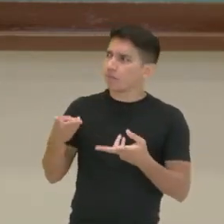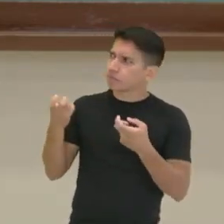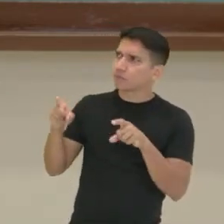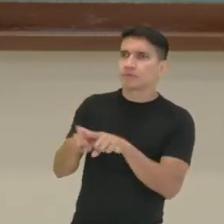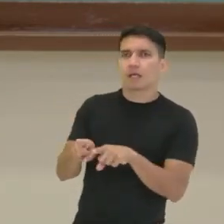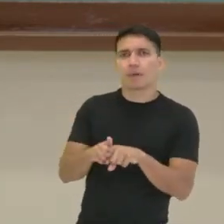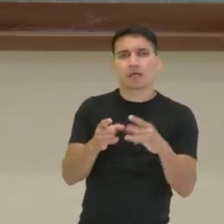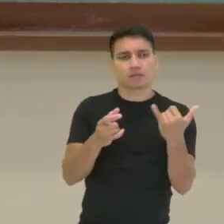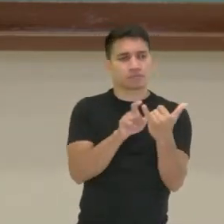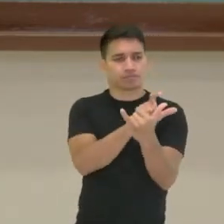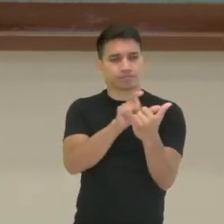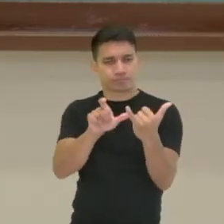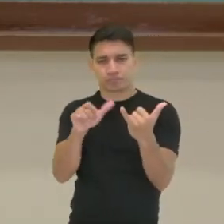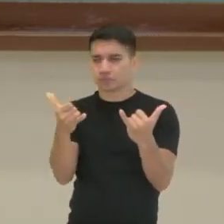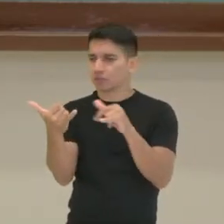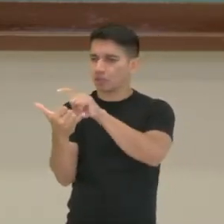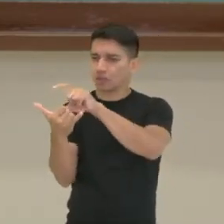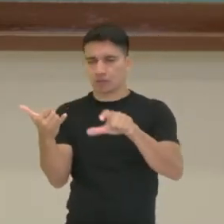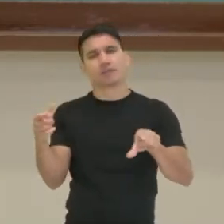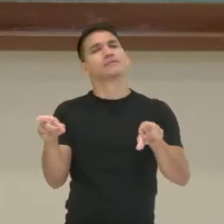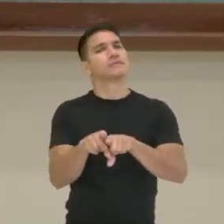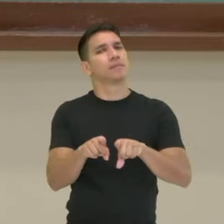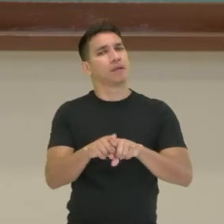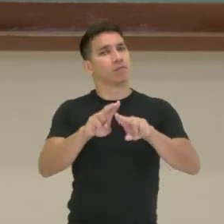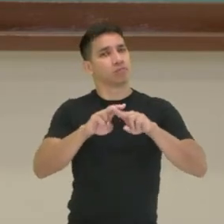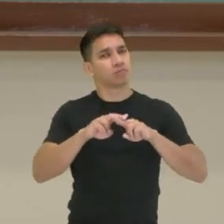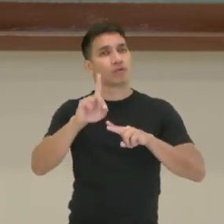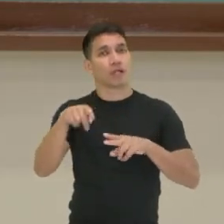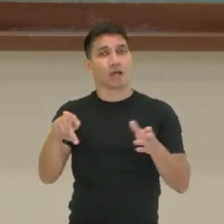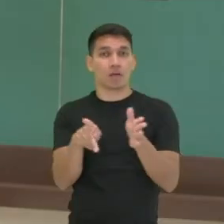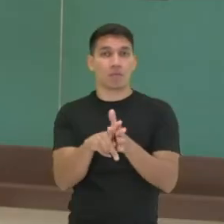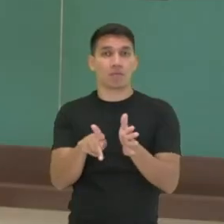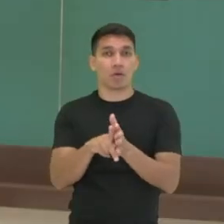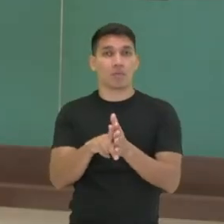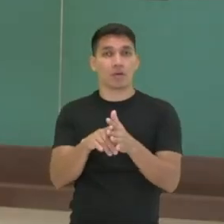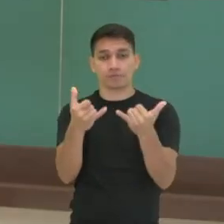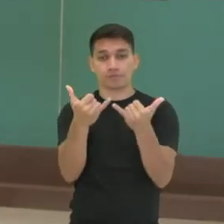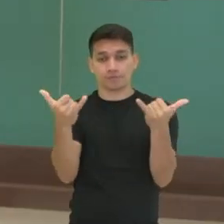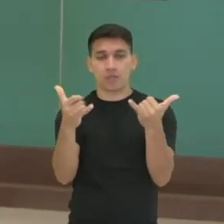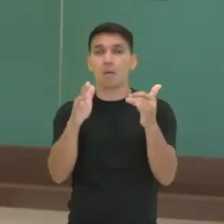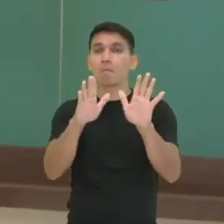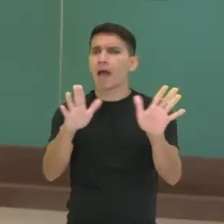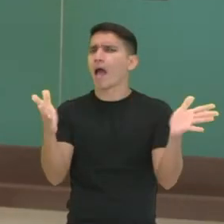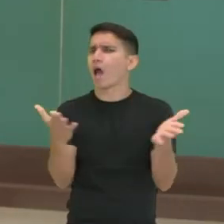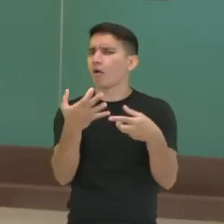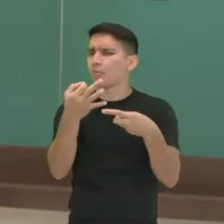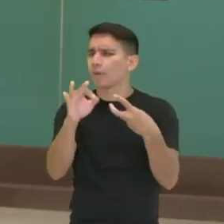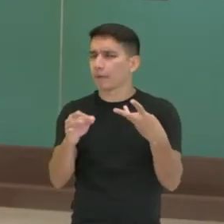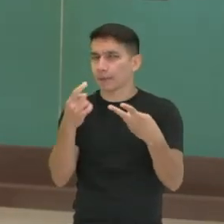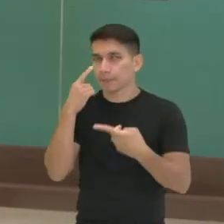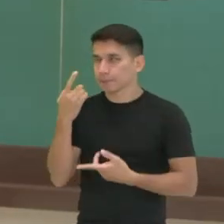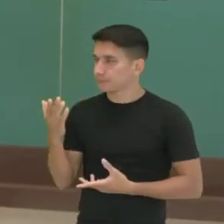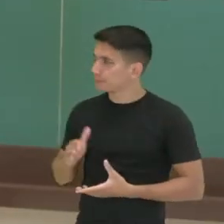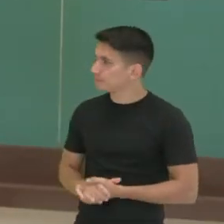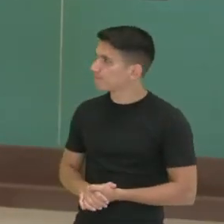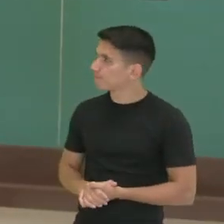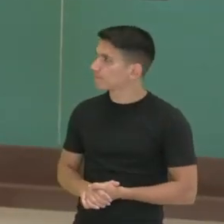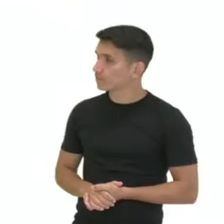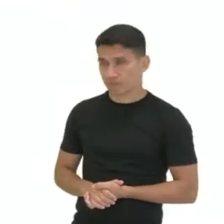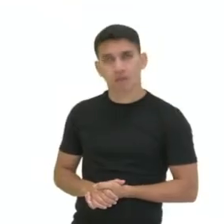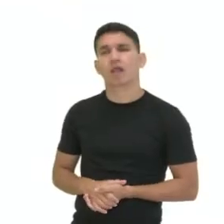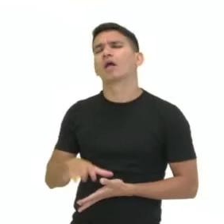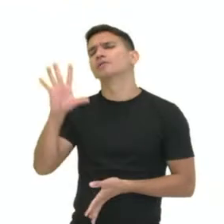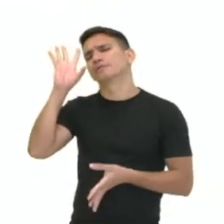também estava aflito, duas orações. Então, o período é composto. Né? Vamos agora para a correção. Eu reconheço